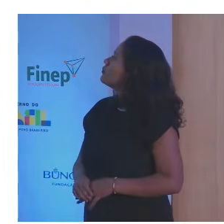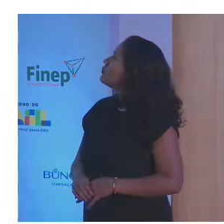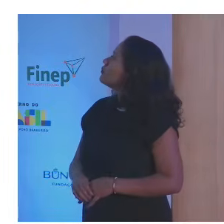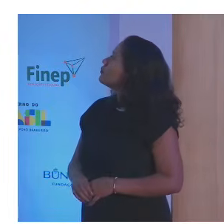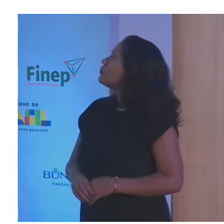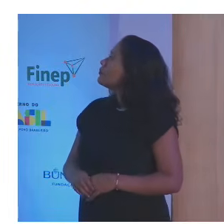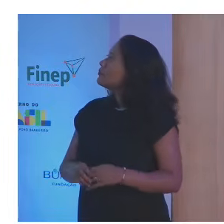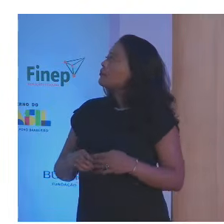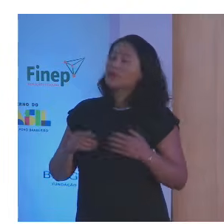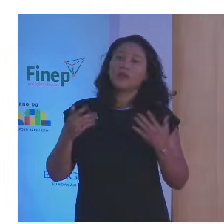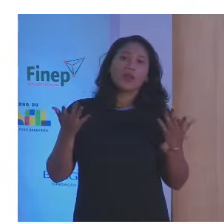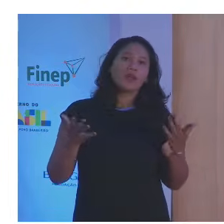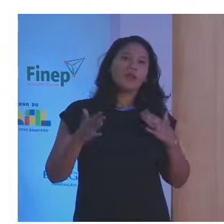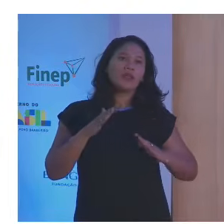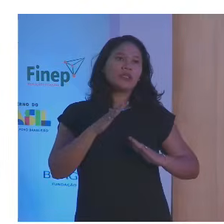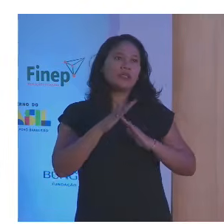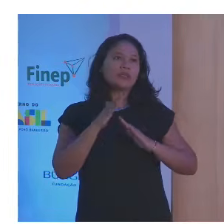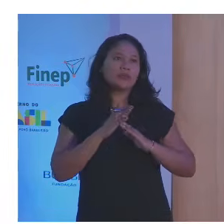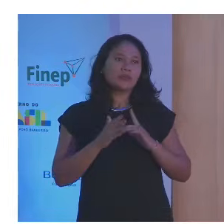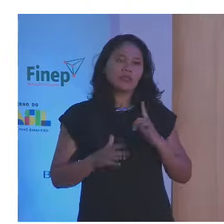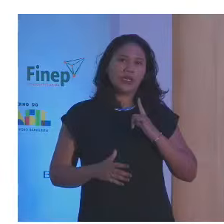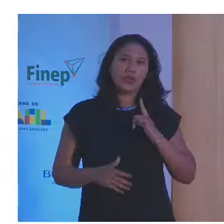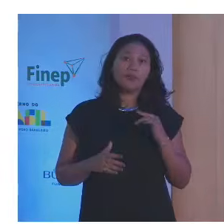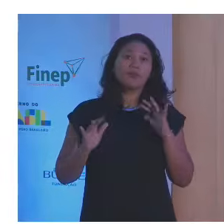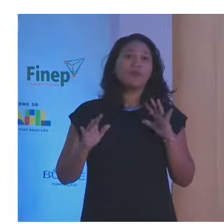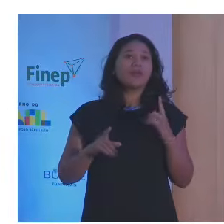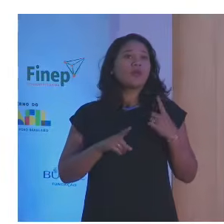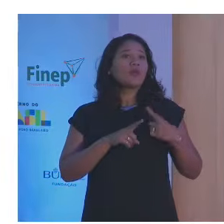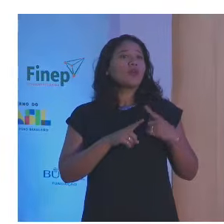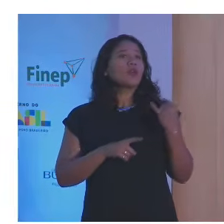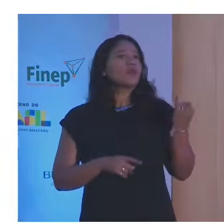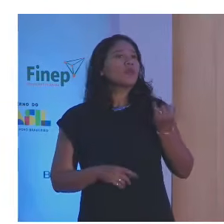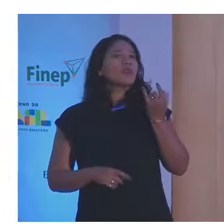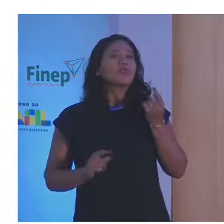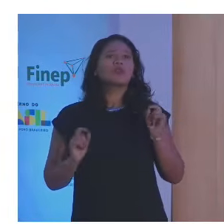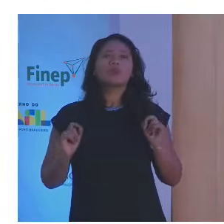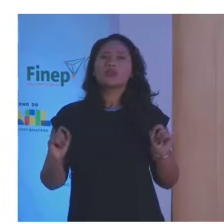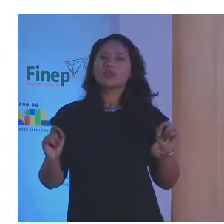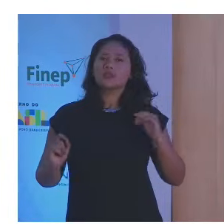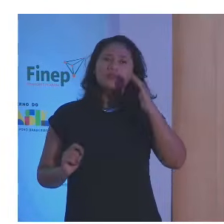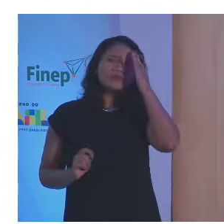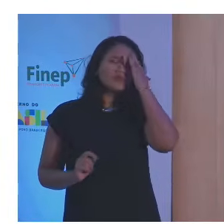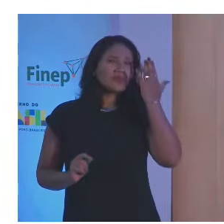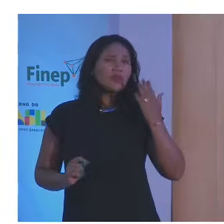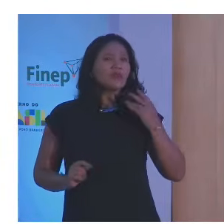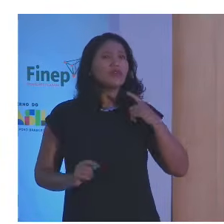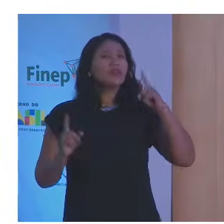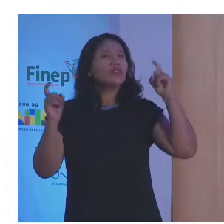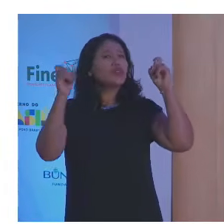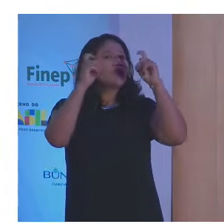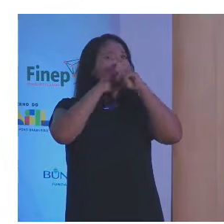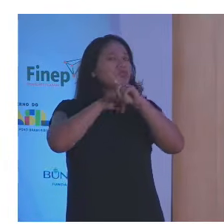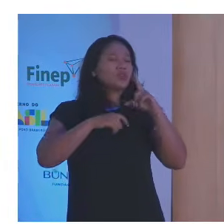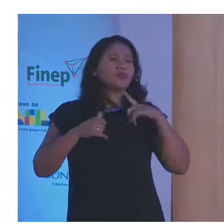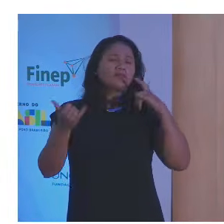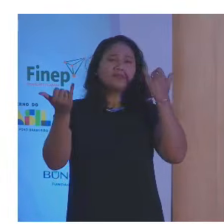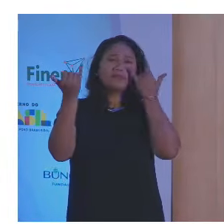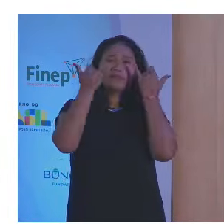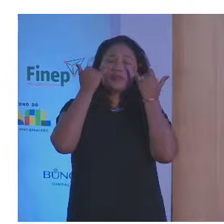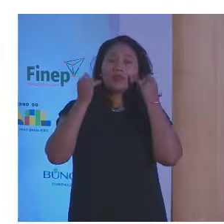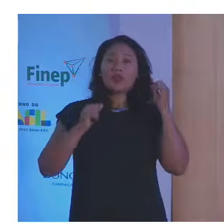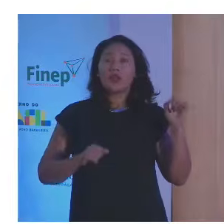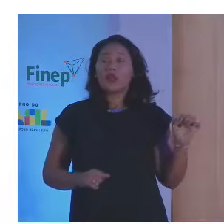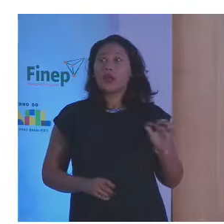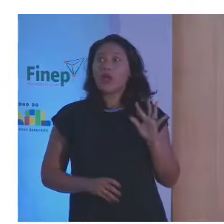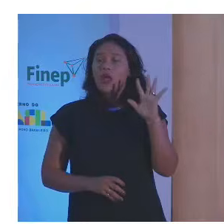Então, tudo há um limite, né, de erro. Mas por que é importante a gente saber isso? Porque é muito difícil ter acesso a essas tecnologias, é muito